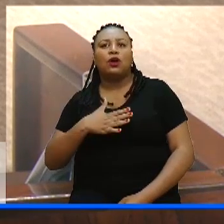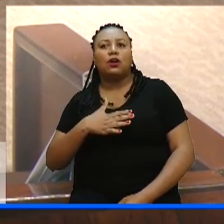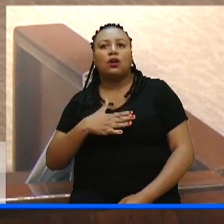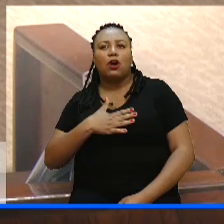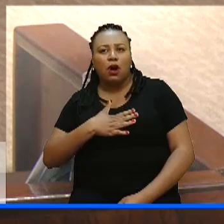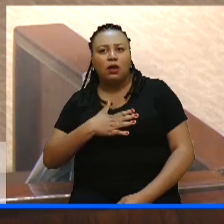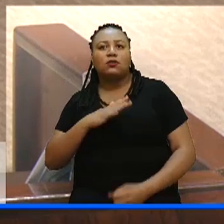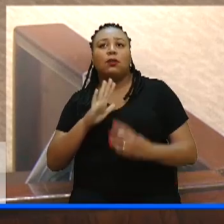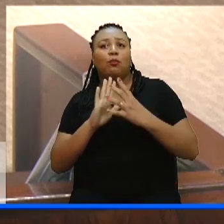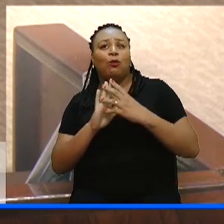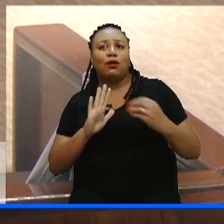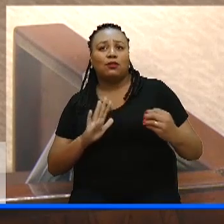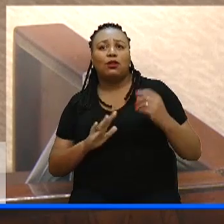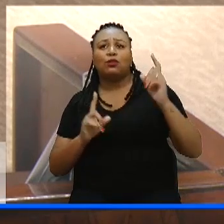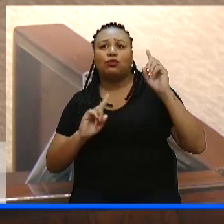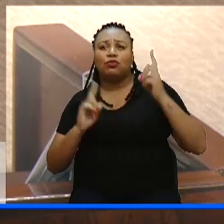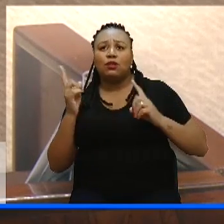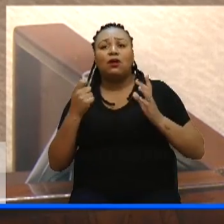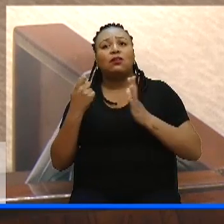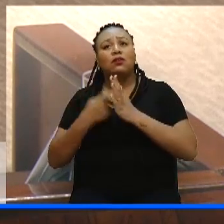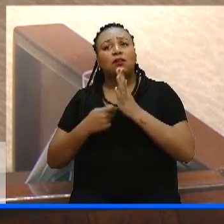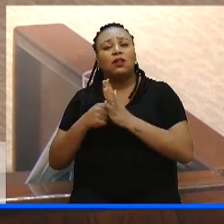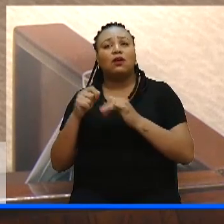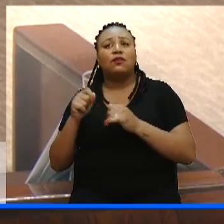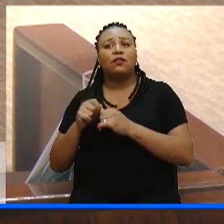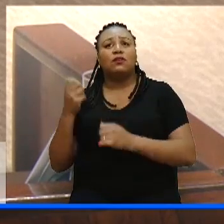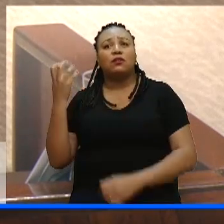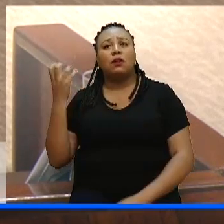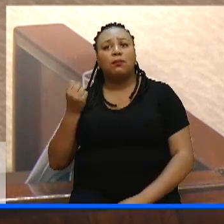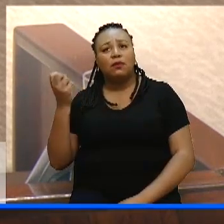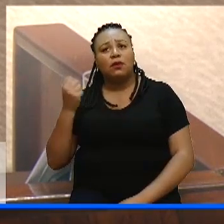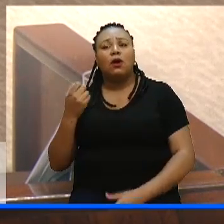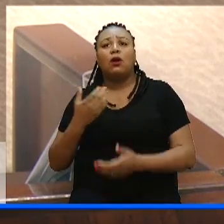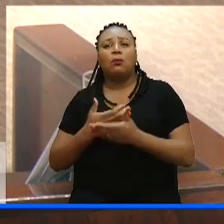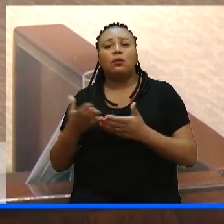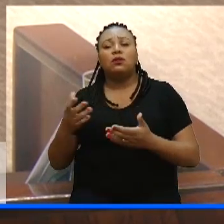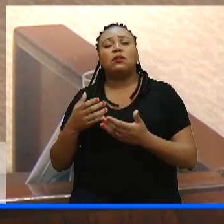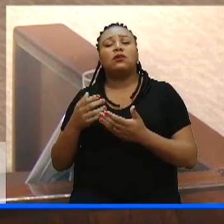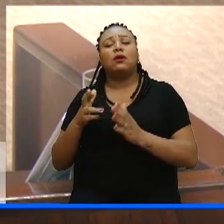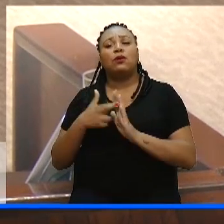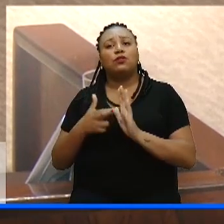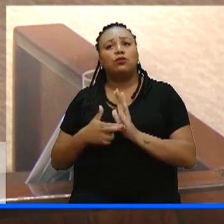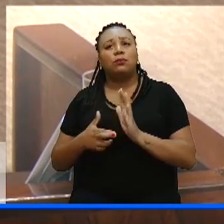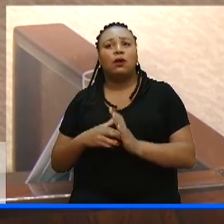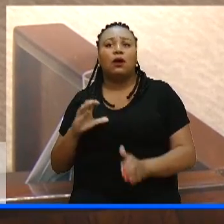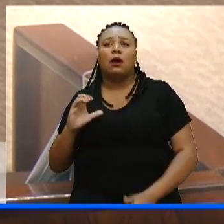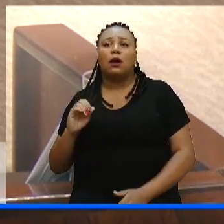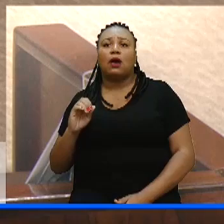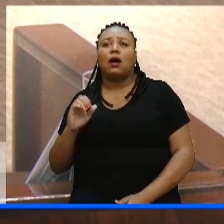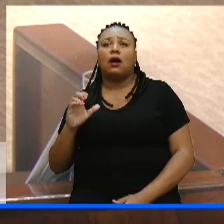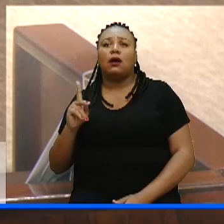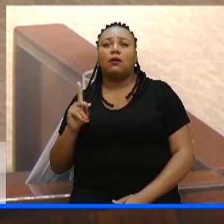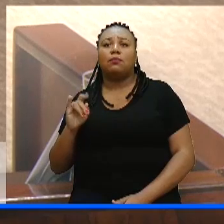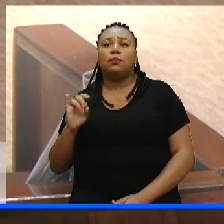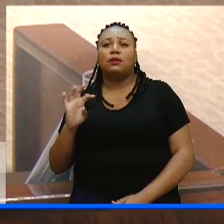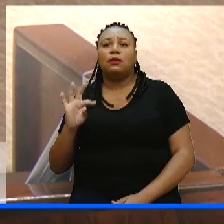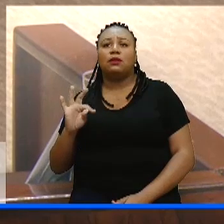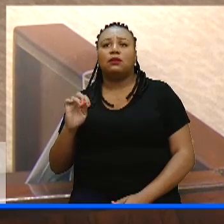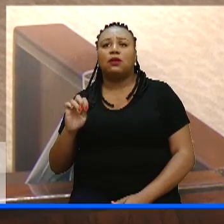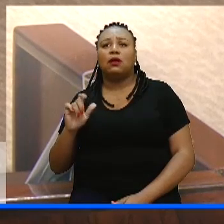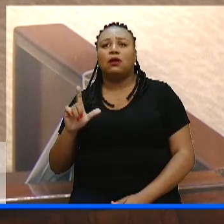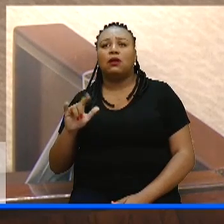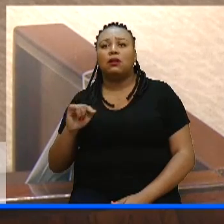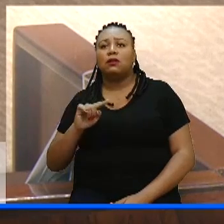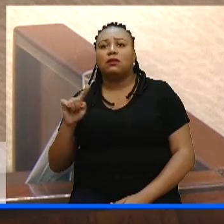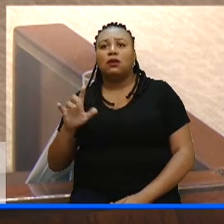tentava fazer na previdência com uma introdução do regime de capitalização infelizmente o congresso nacional rejeitou